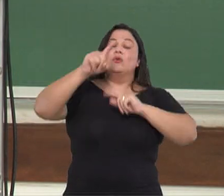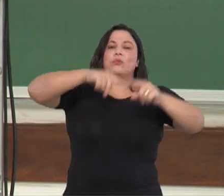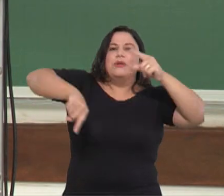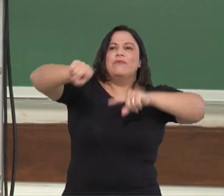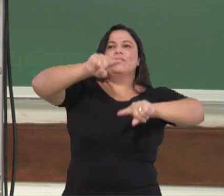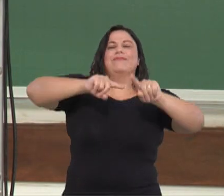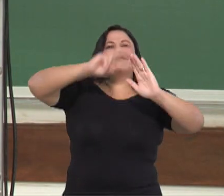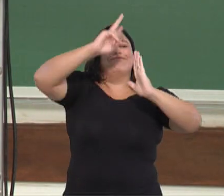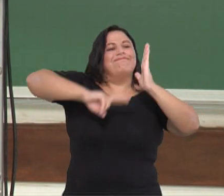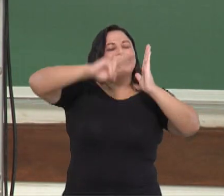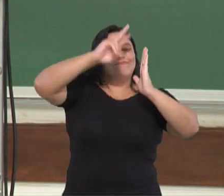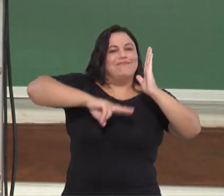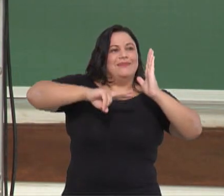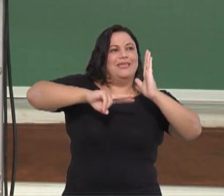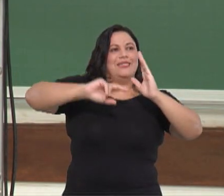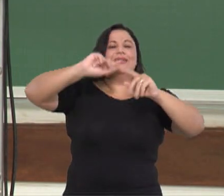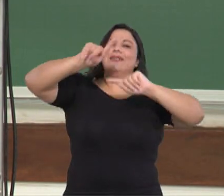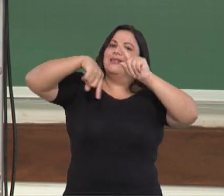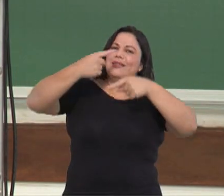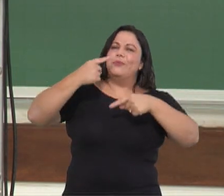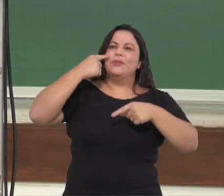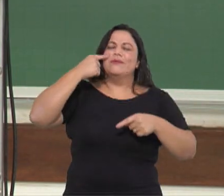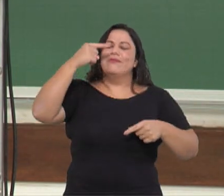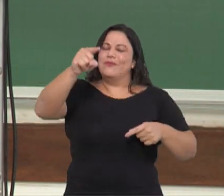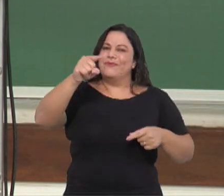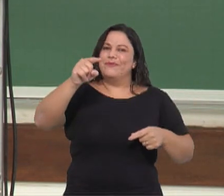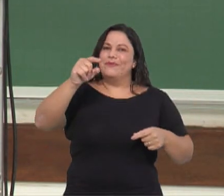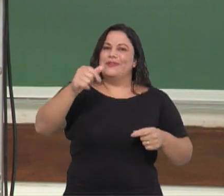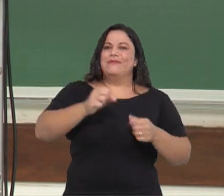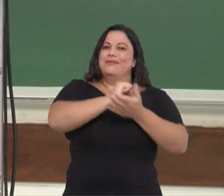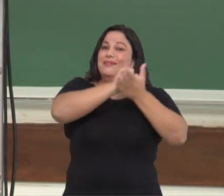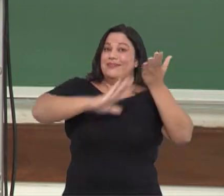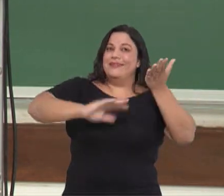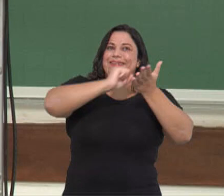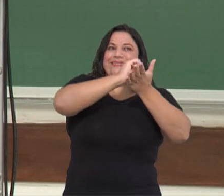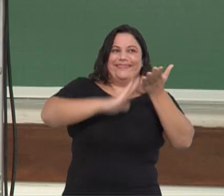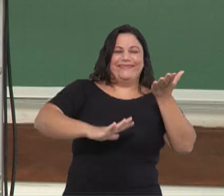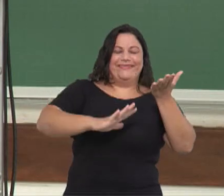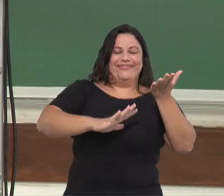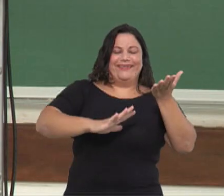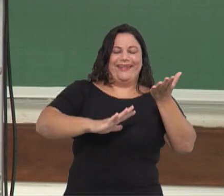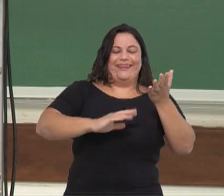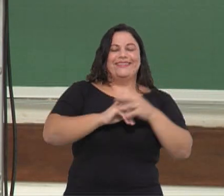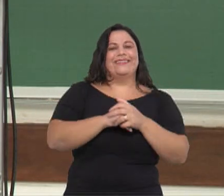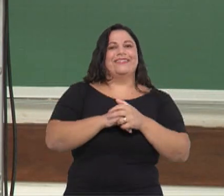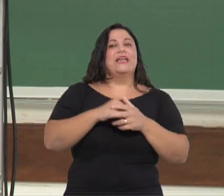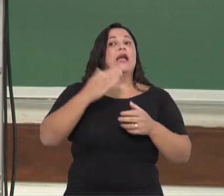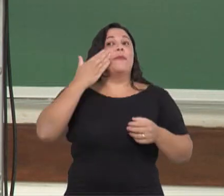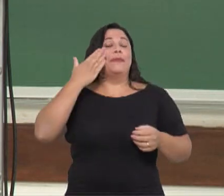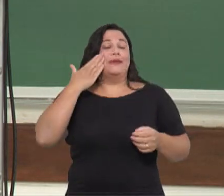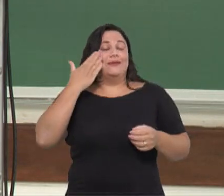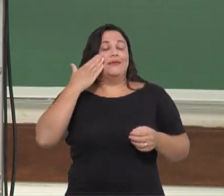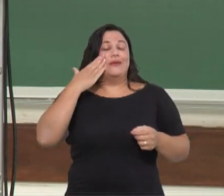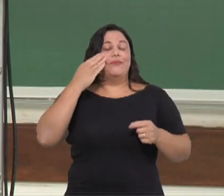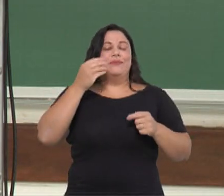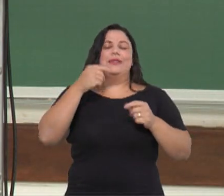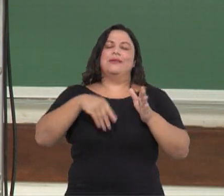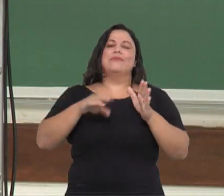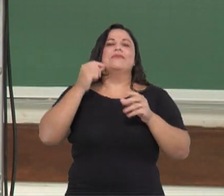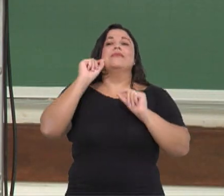nós vamos rever o nosso exercício para saber se a gente chega a essa